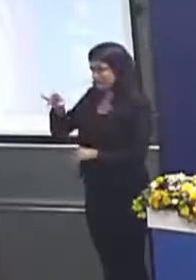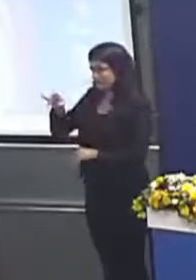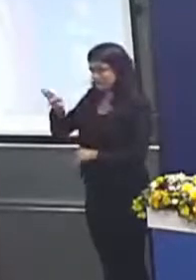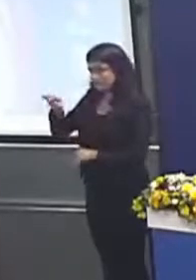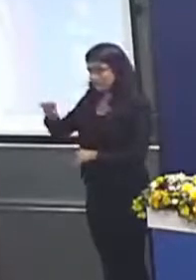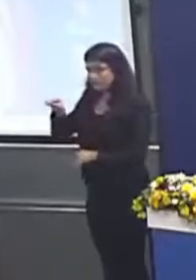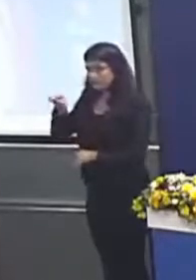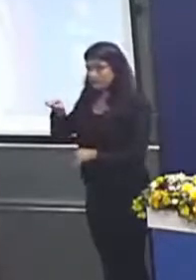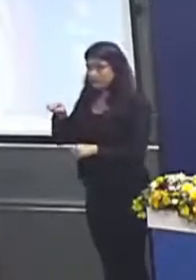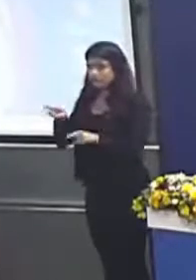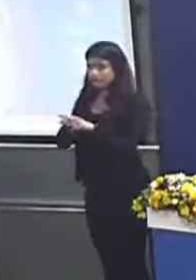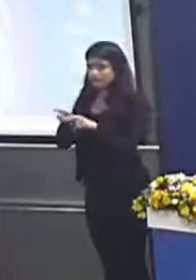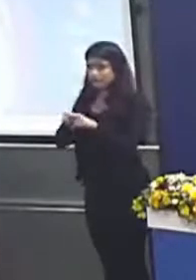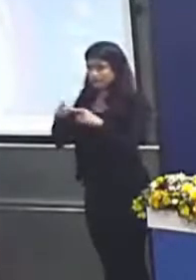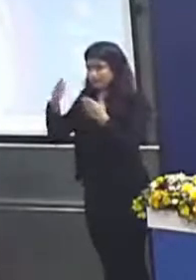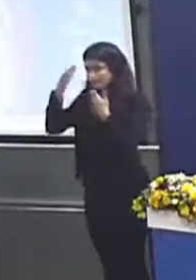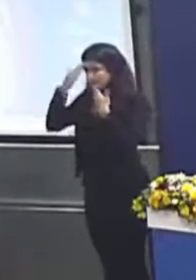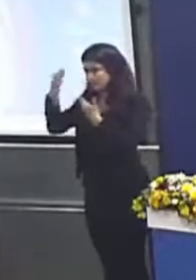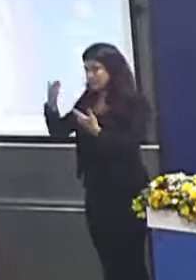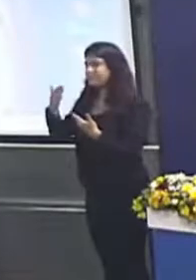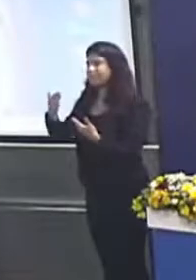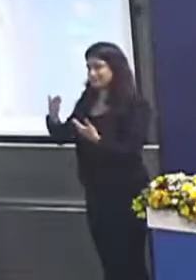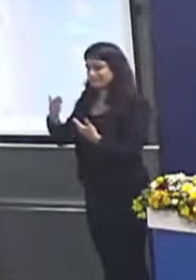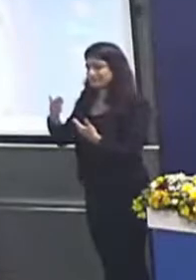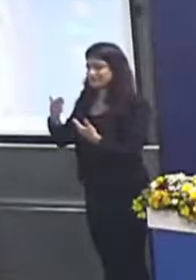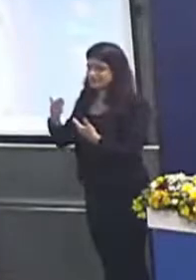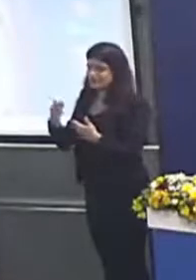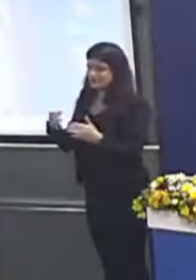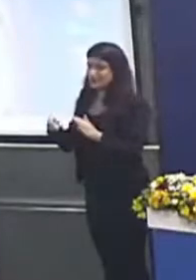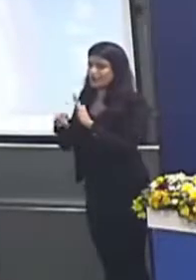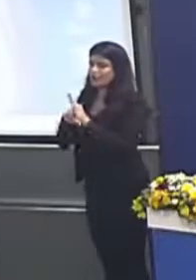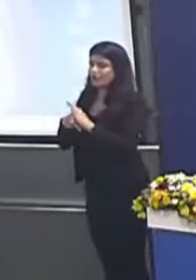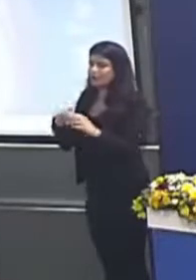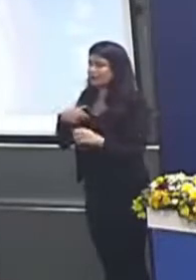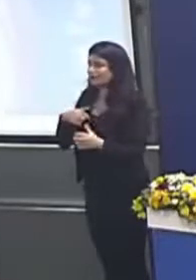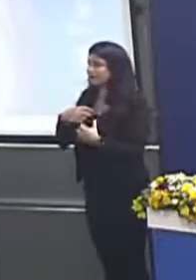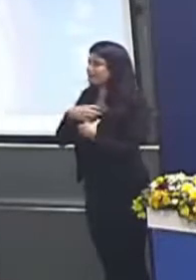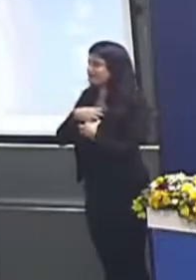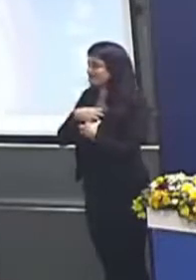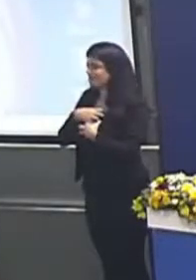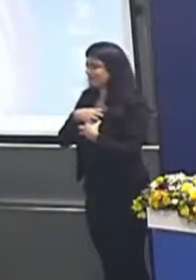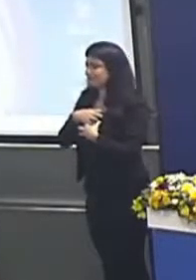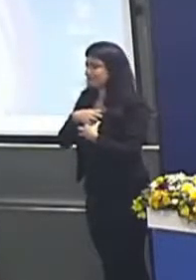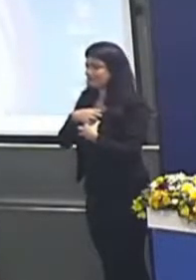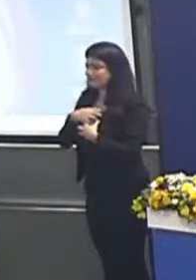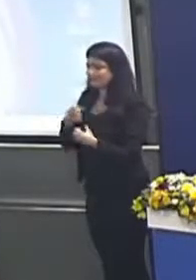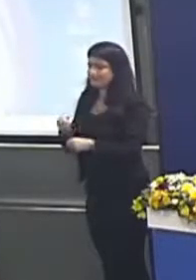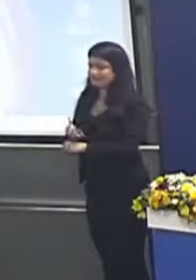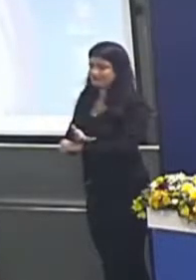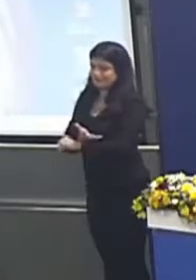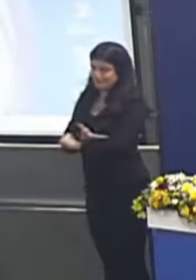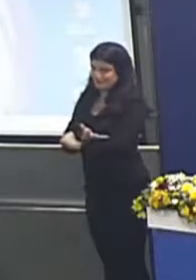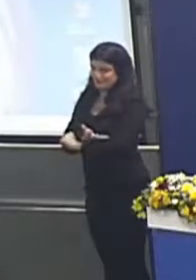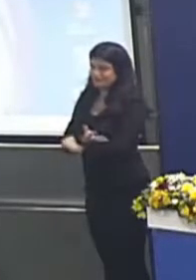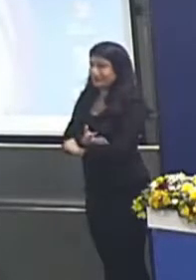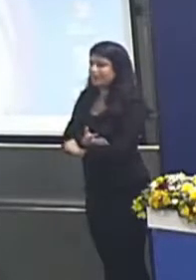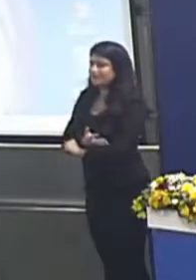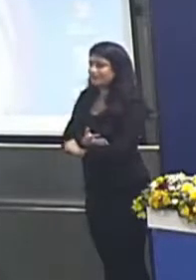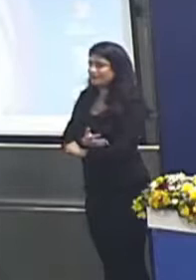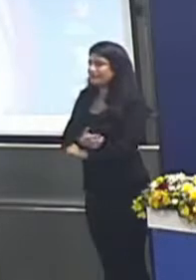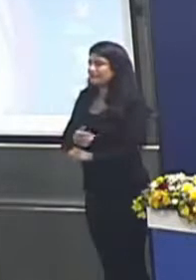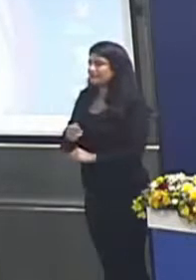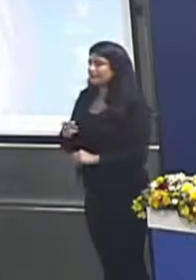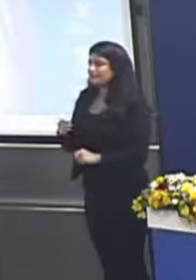também agradeço e saúdo muito, muito particularmente, me emocionaram muito, né?